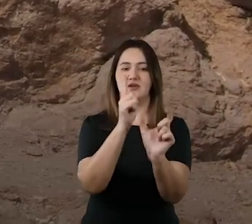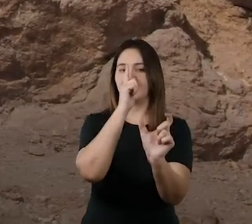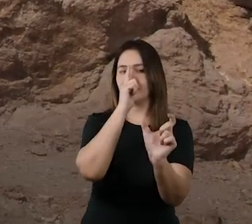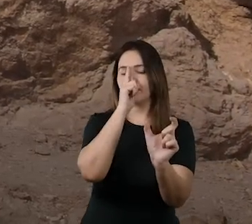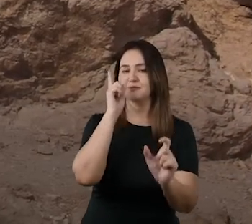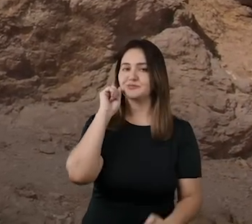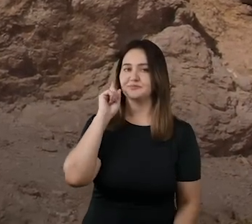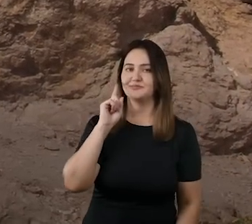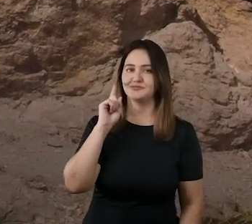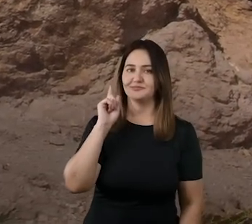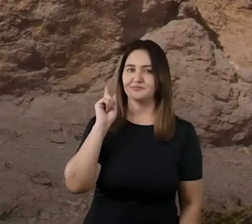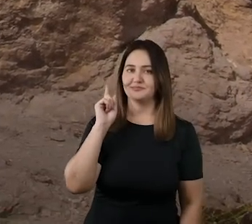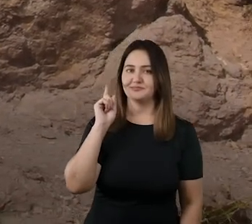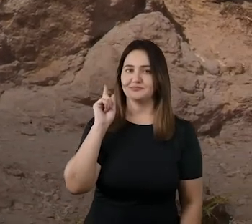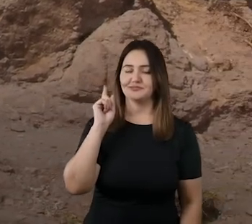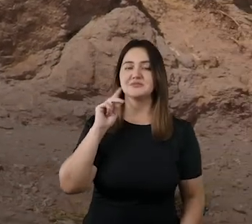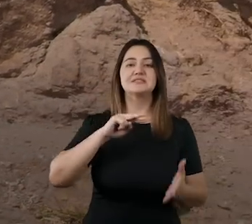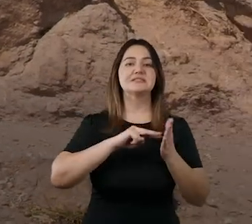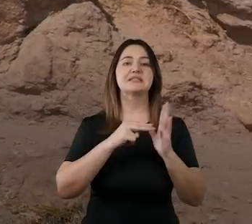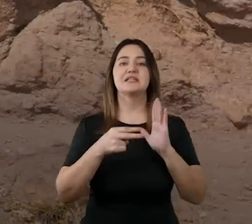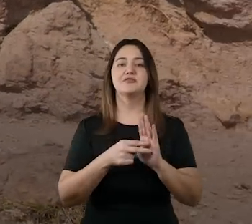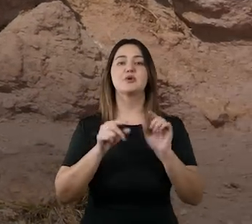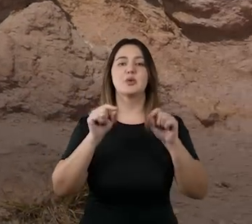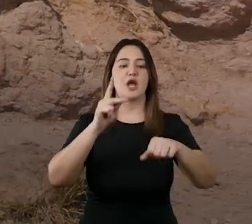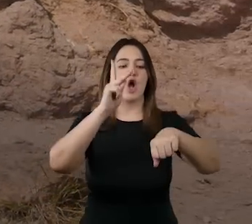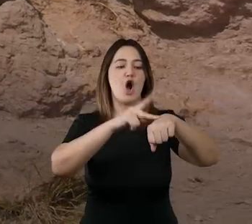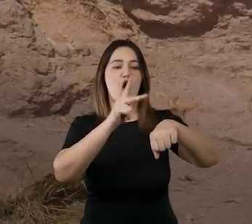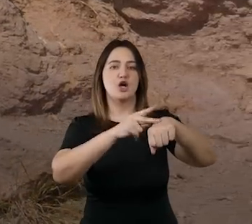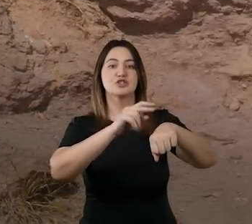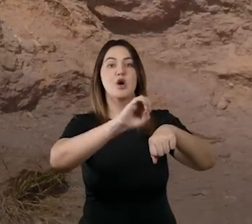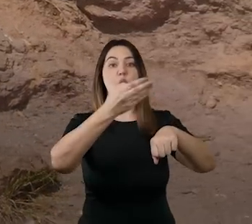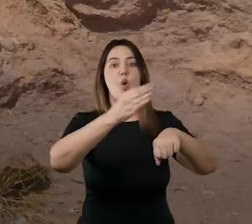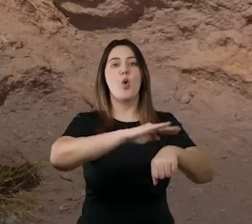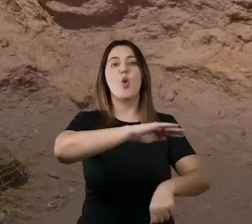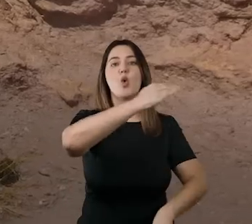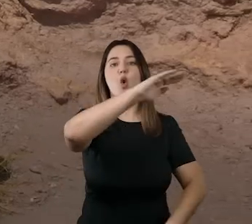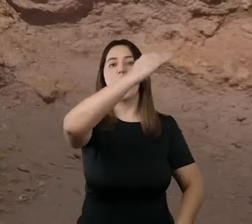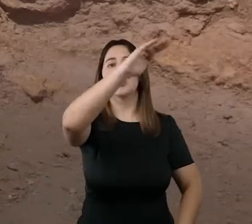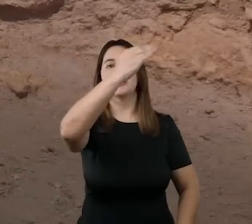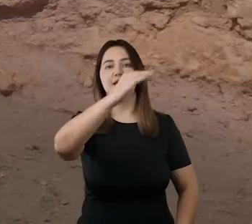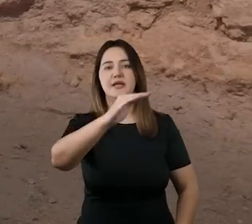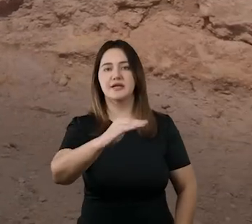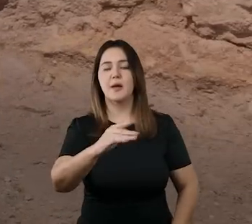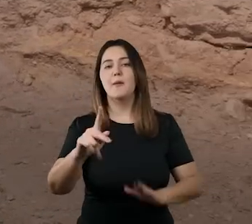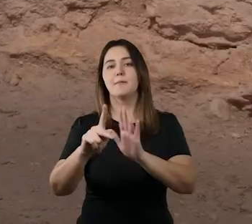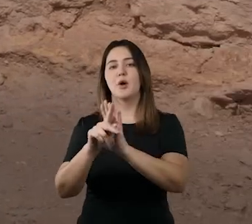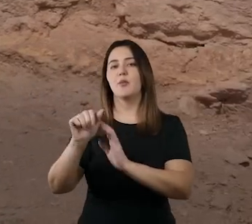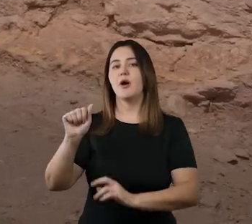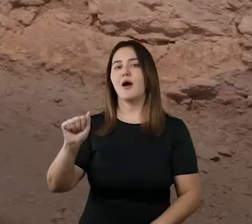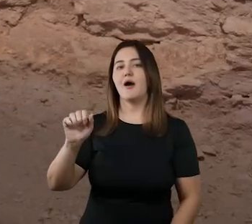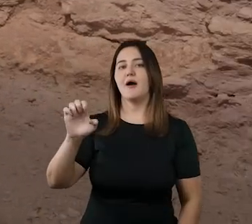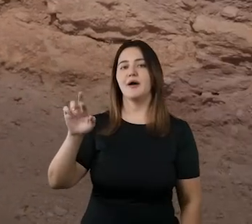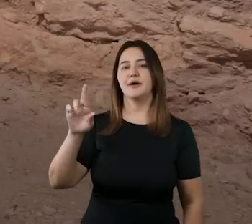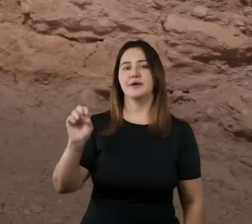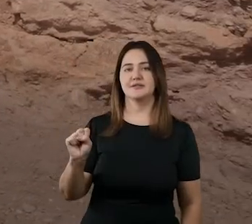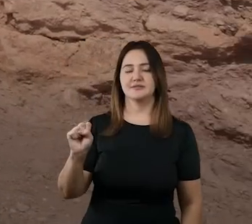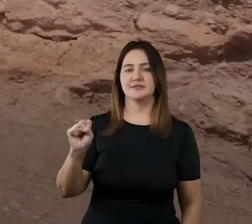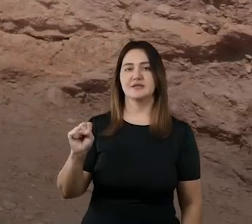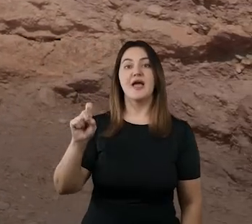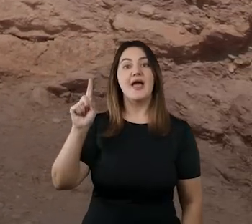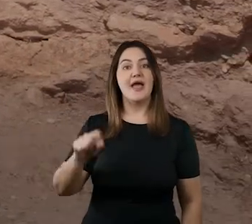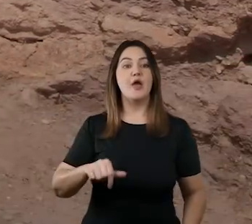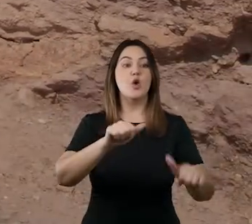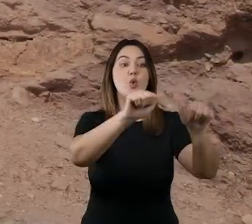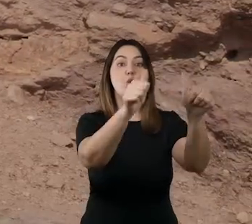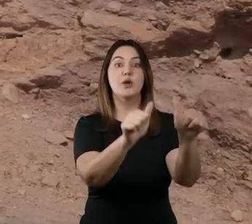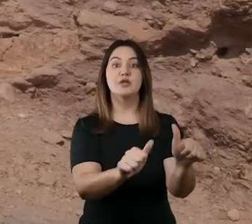gregas, aeros, pagos, que significa a rocha ou colina de Ares. Ares era o deus